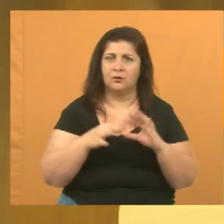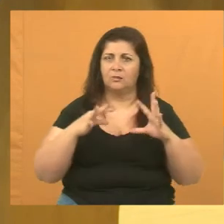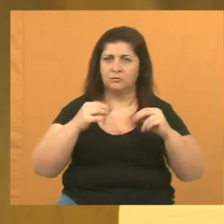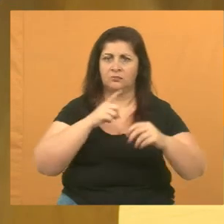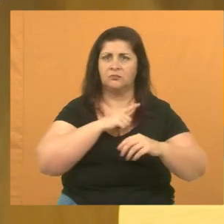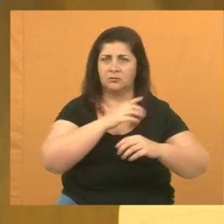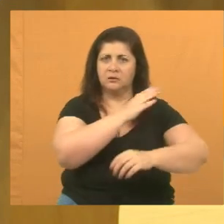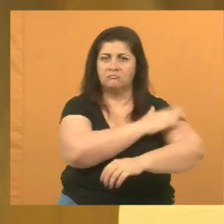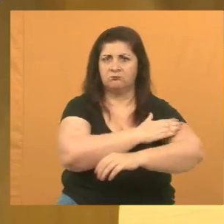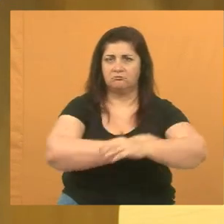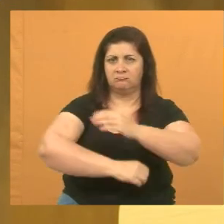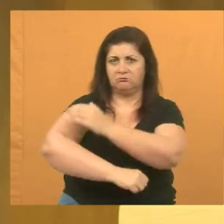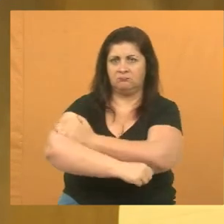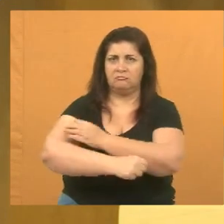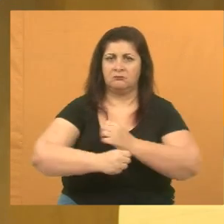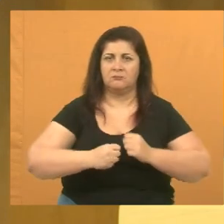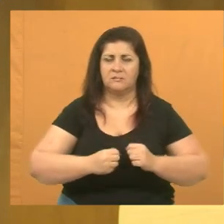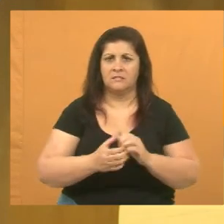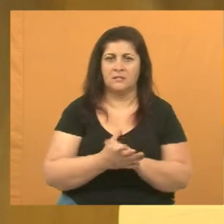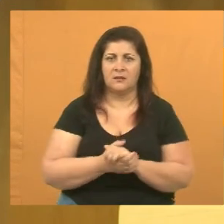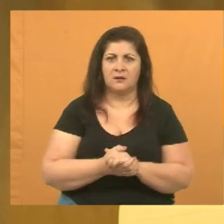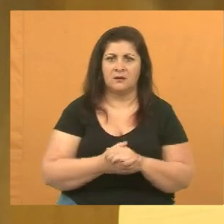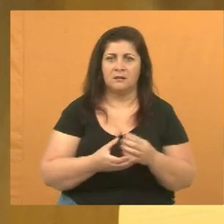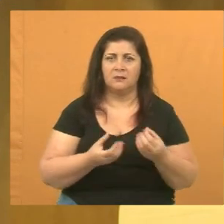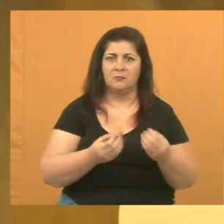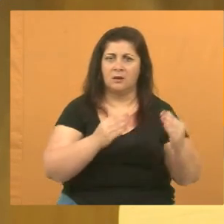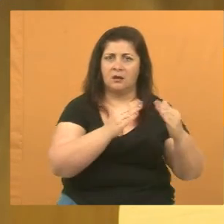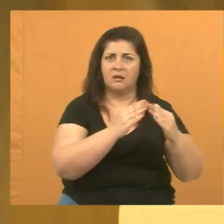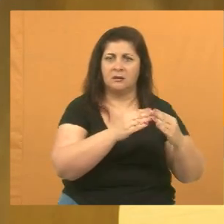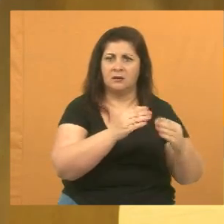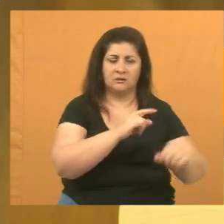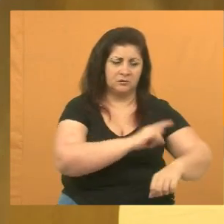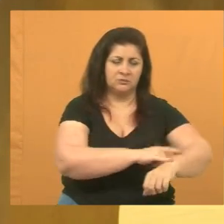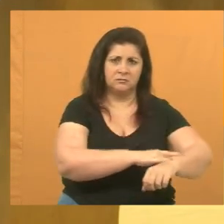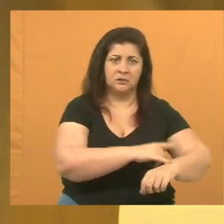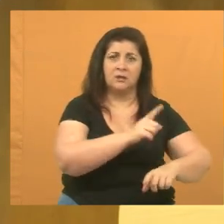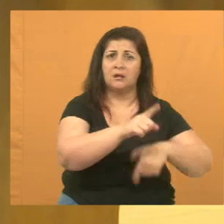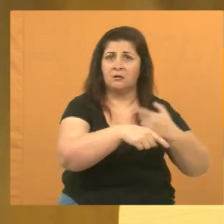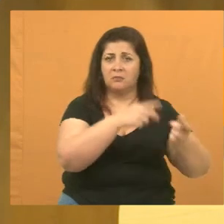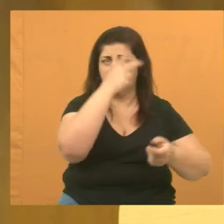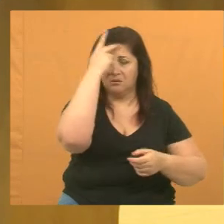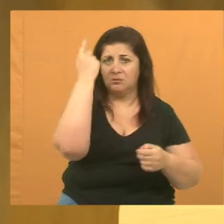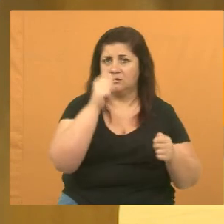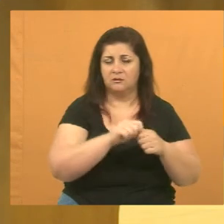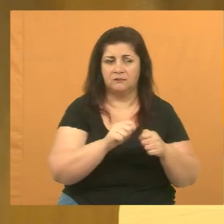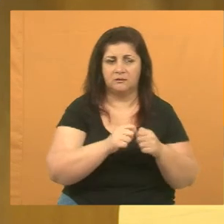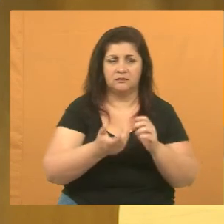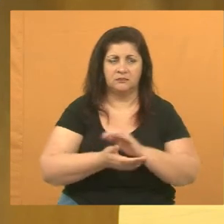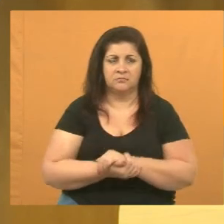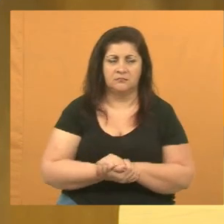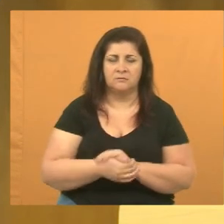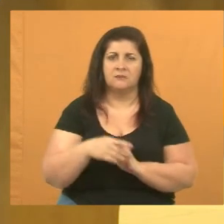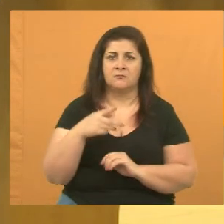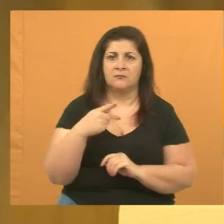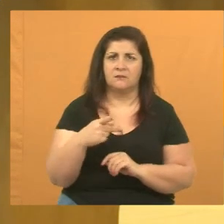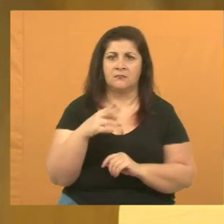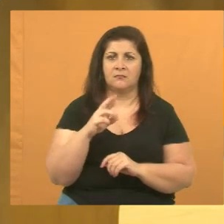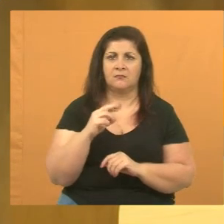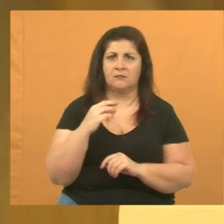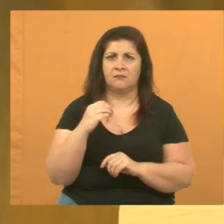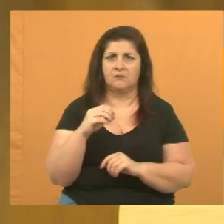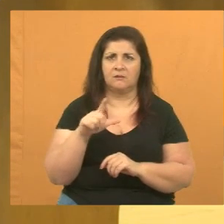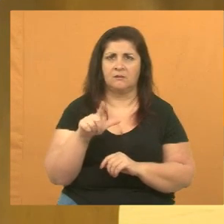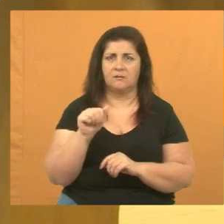ó o braço. Dá um cômodo de casa e um banheiro e vai trabalhando e fazendo o resto. Pode contar, a Prolar